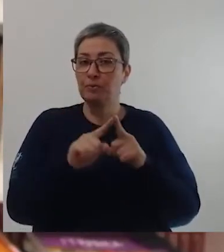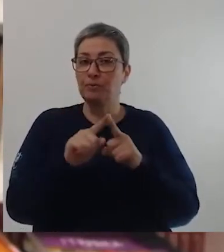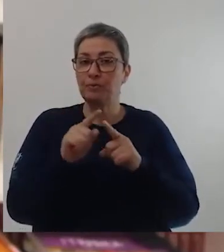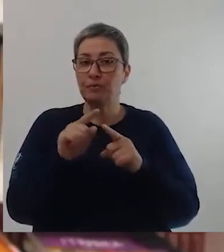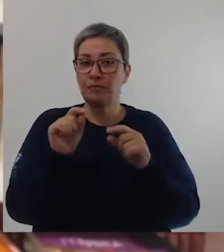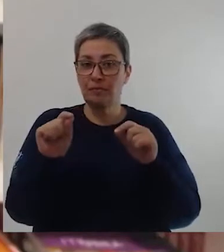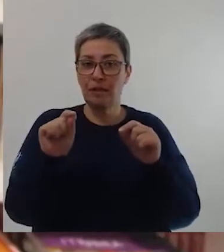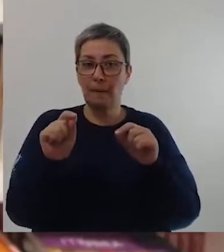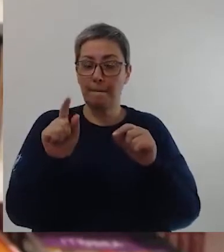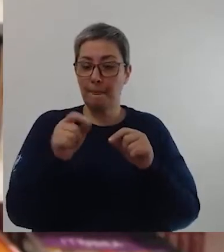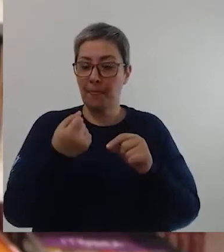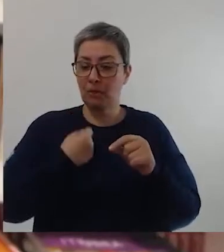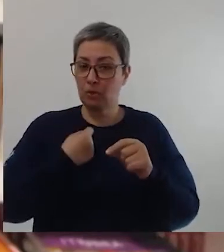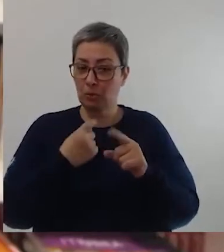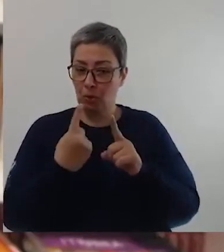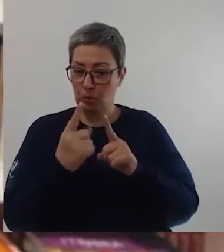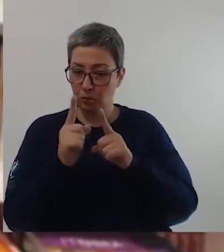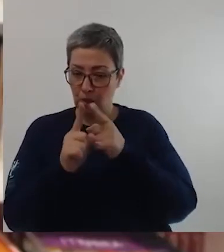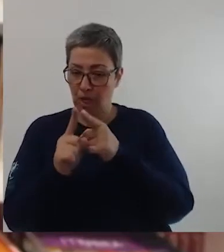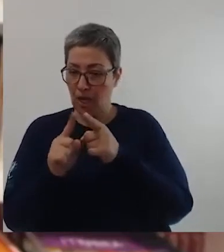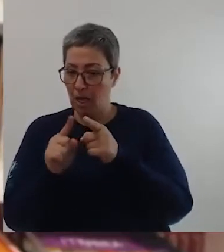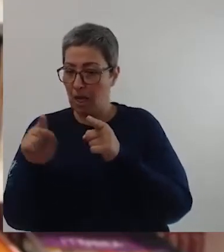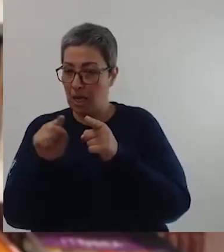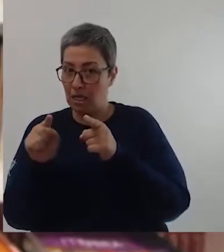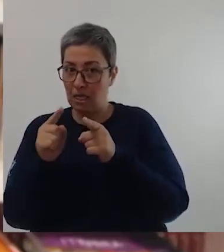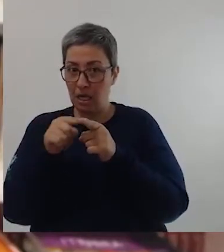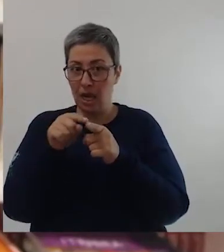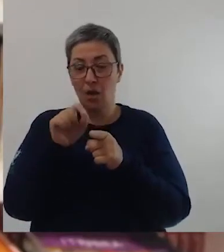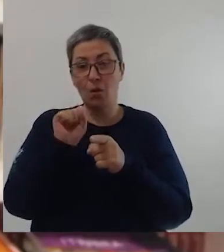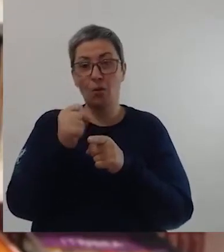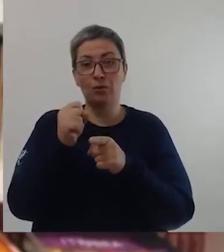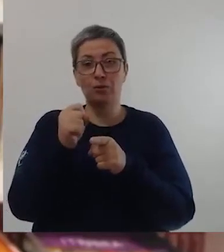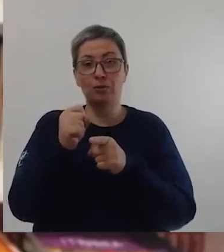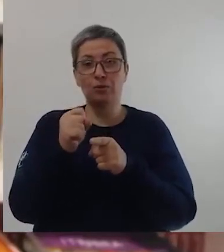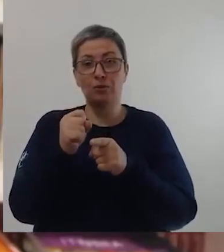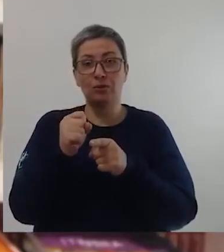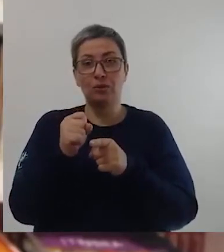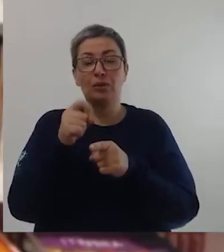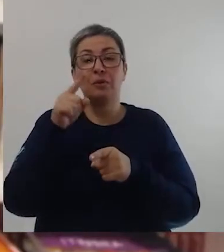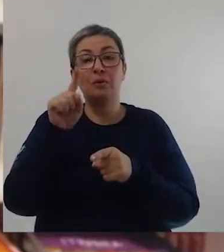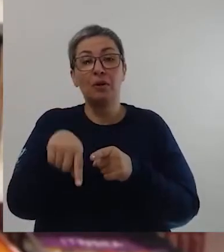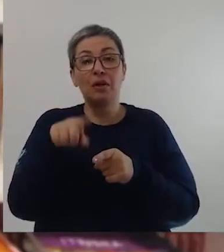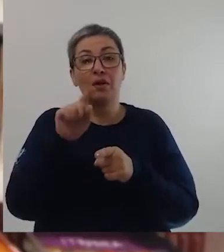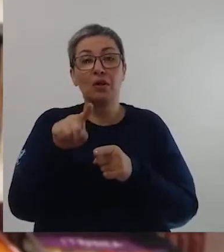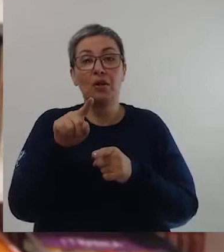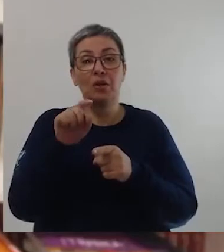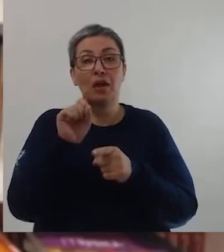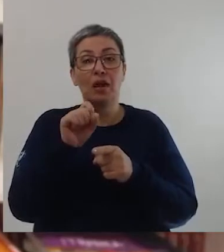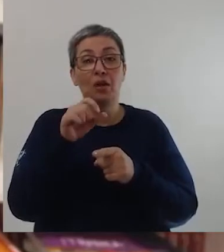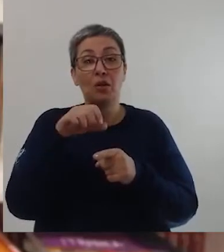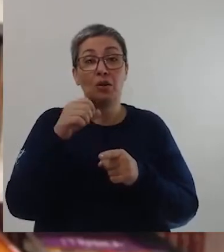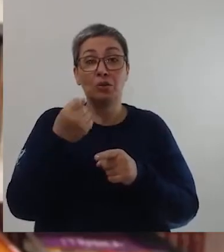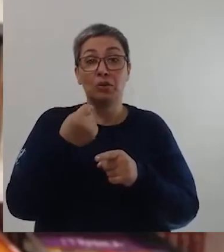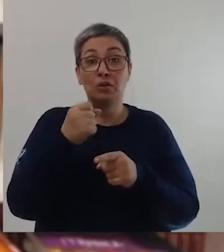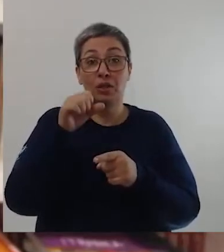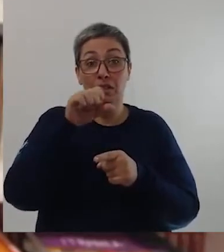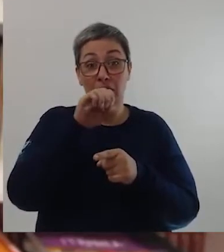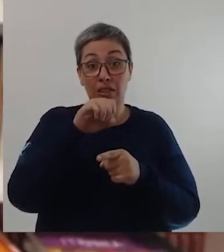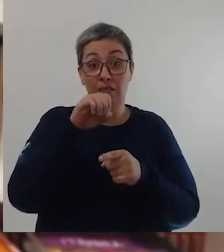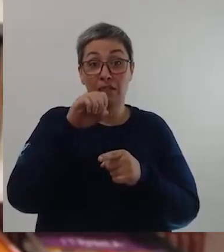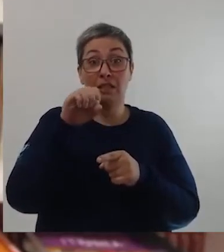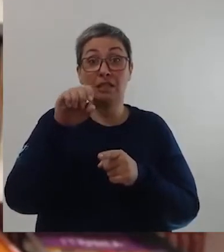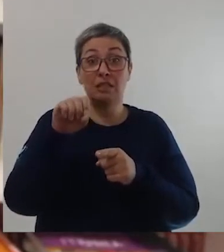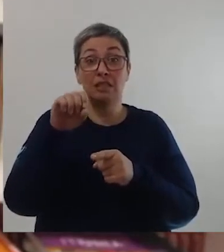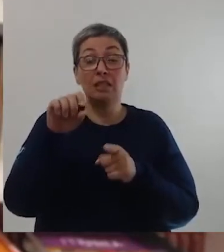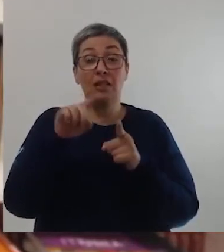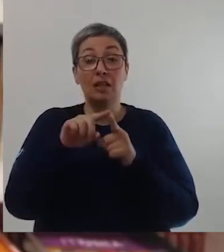antes do dígito do seu CPF é oito né isso o nome o número é